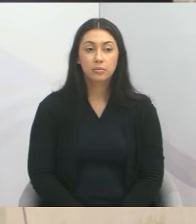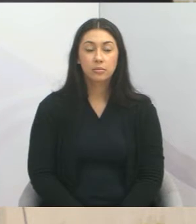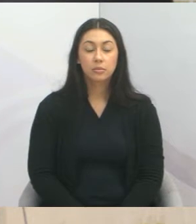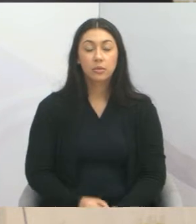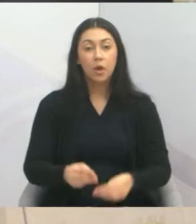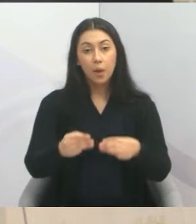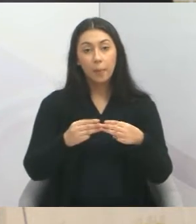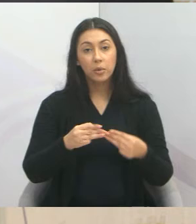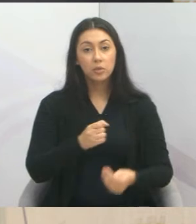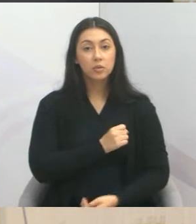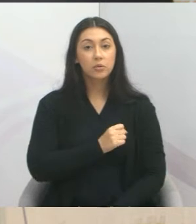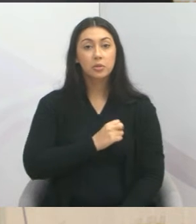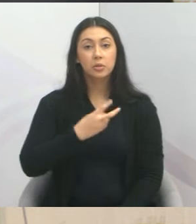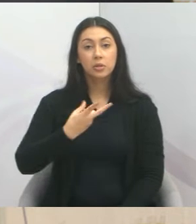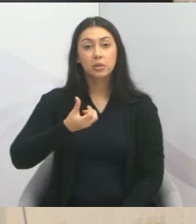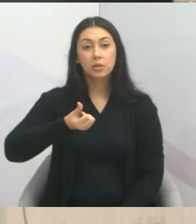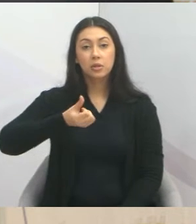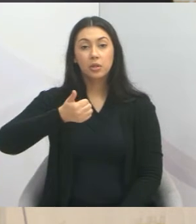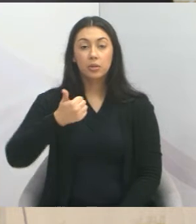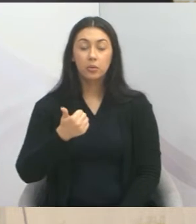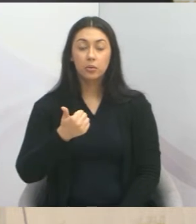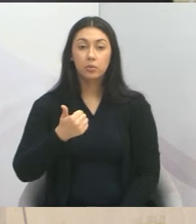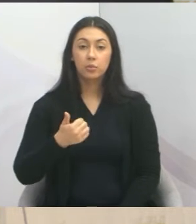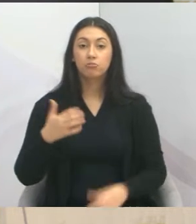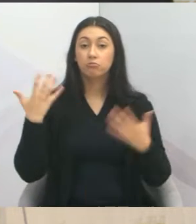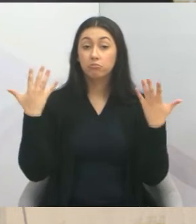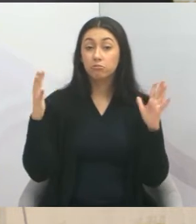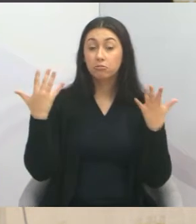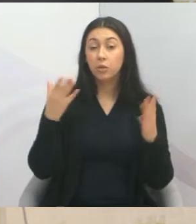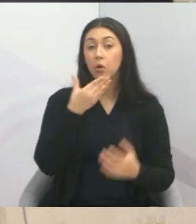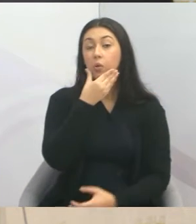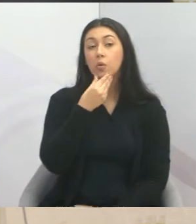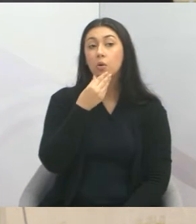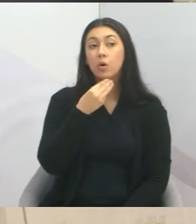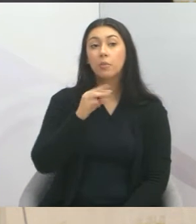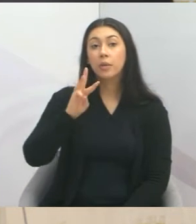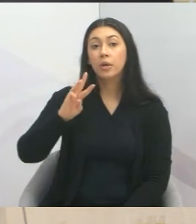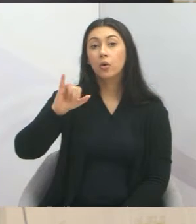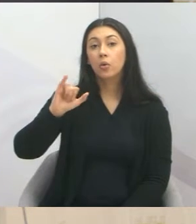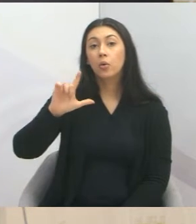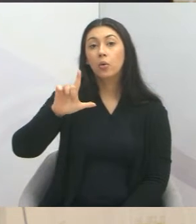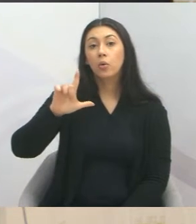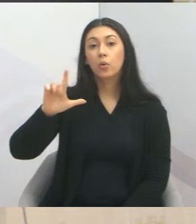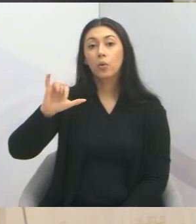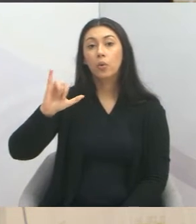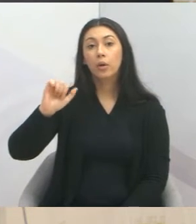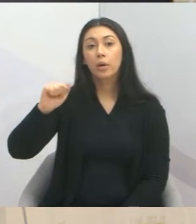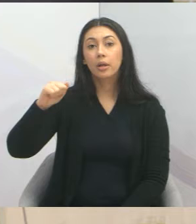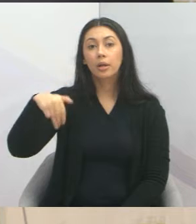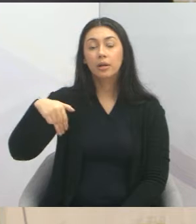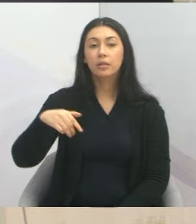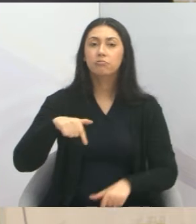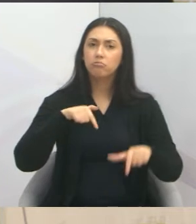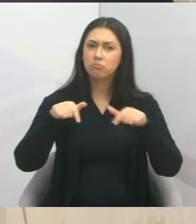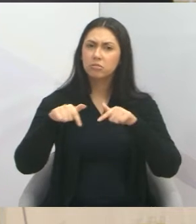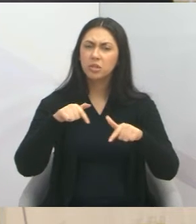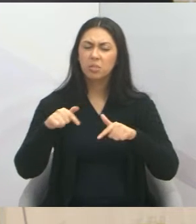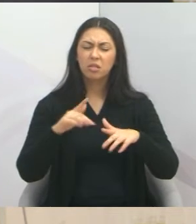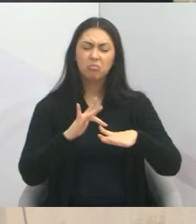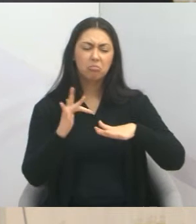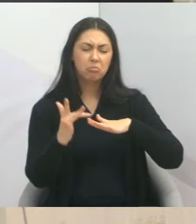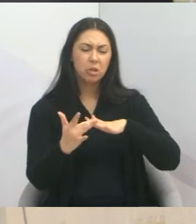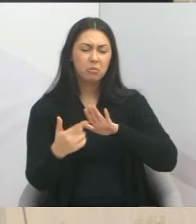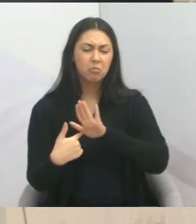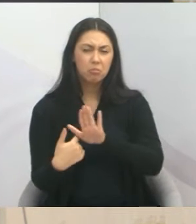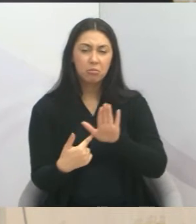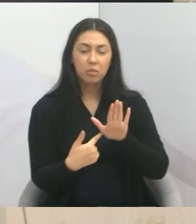a Moção 261 Moção congratulatória ao senhor William Jordão pelo dia do profissional da mídia comemorado dia